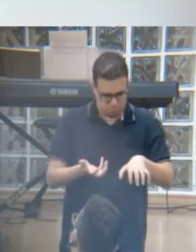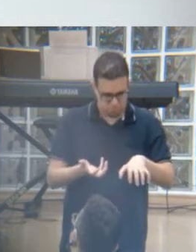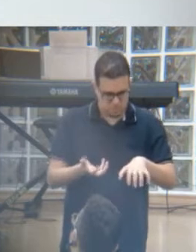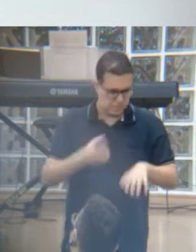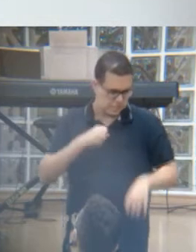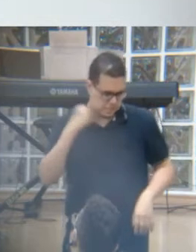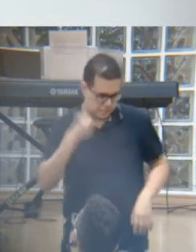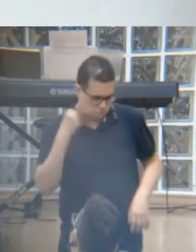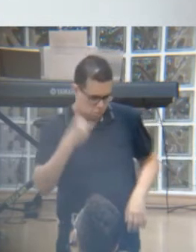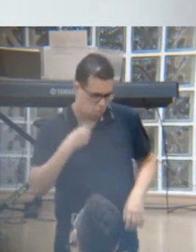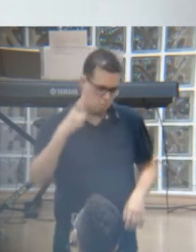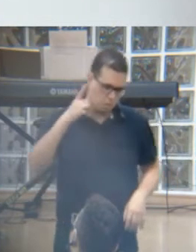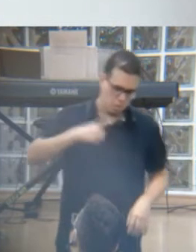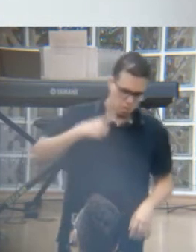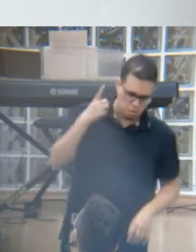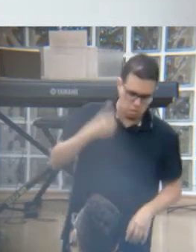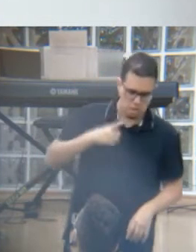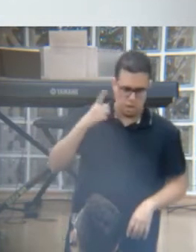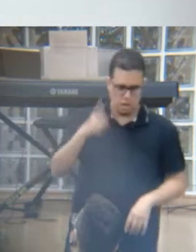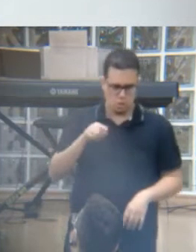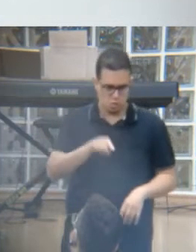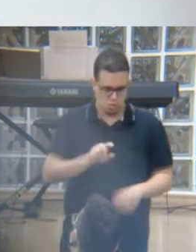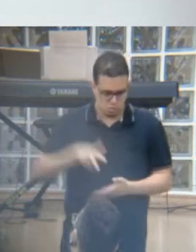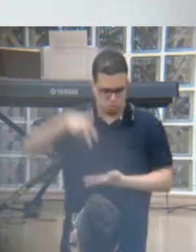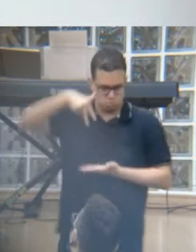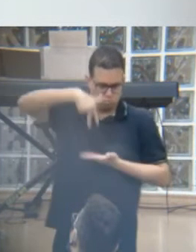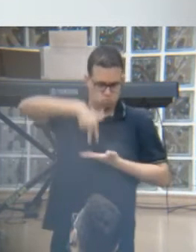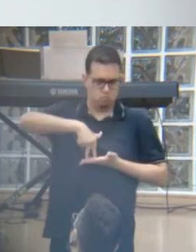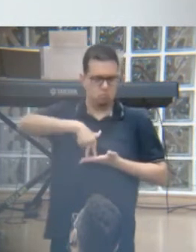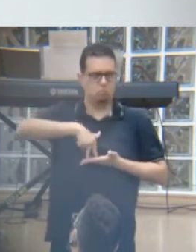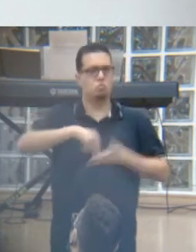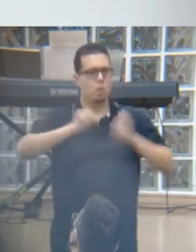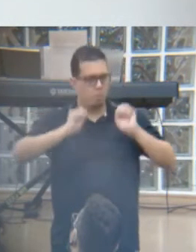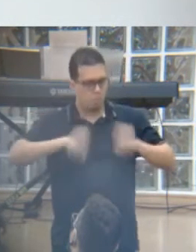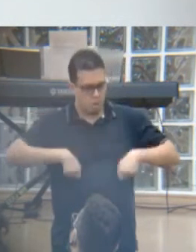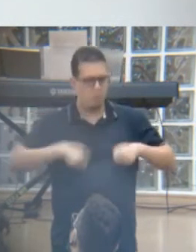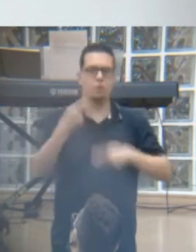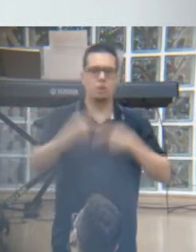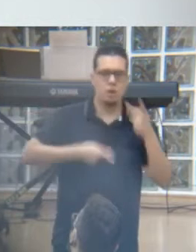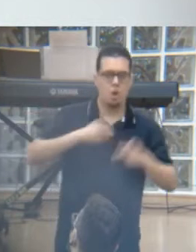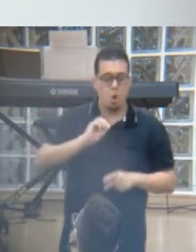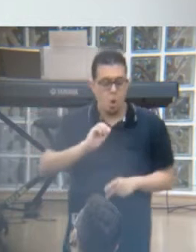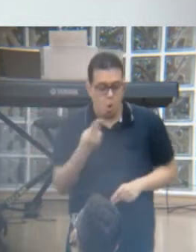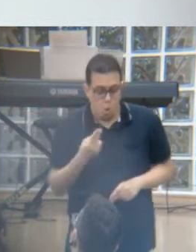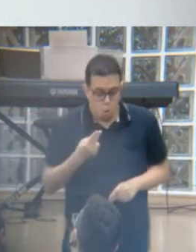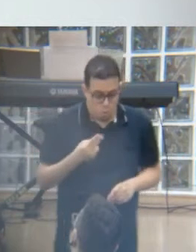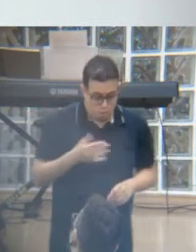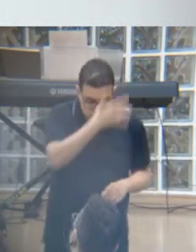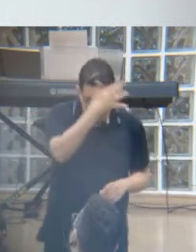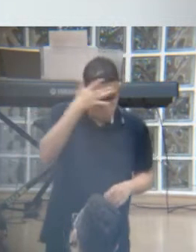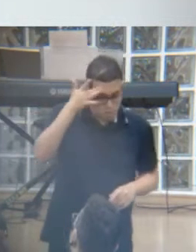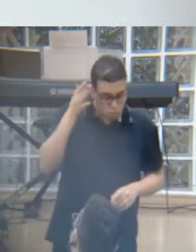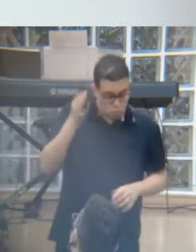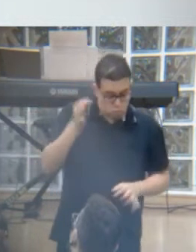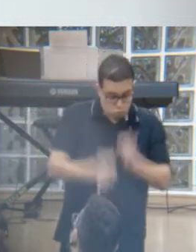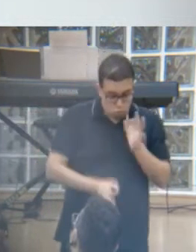ainda, diante daqueles homens de toga preta, o Supremo Tribunal Federal, o que você diria a